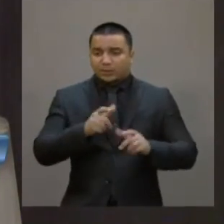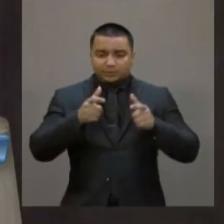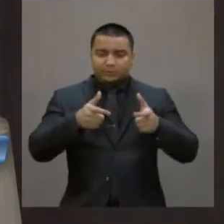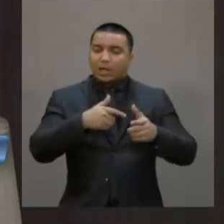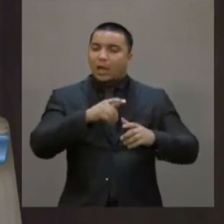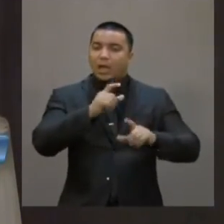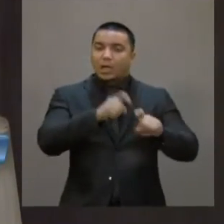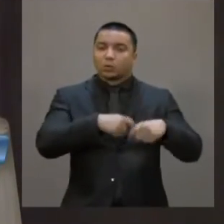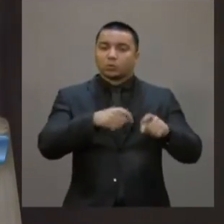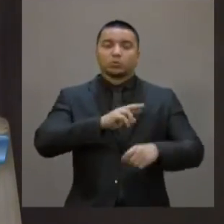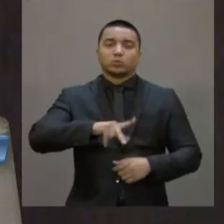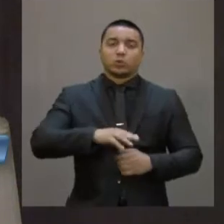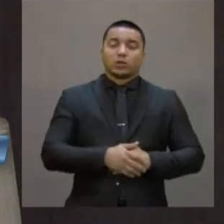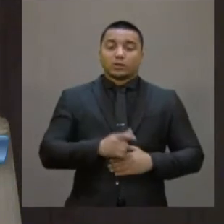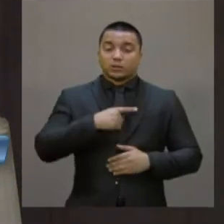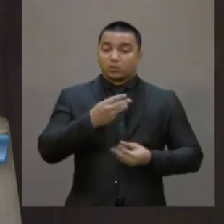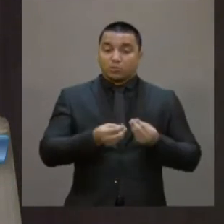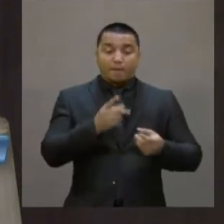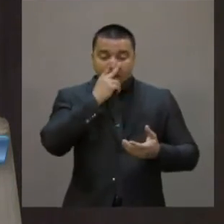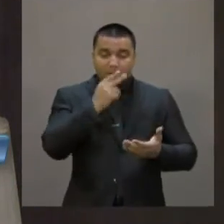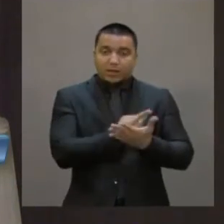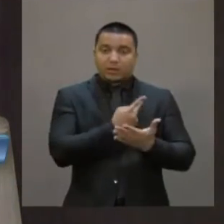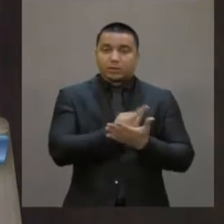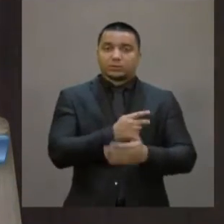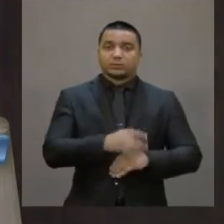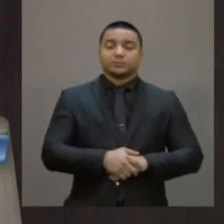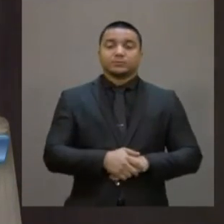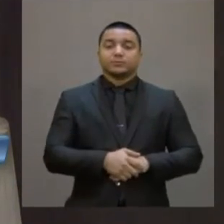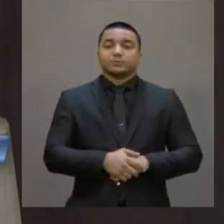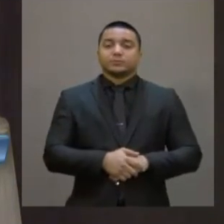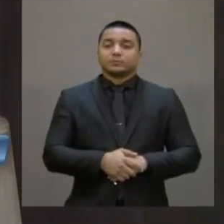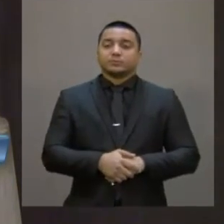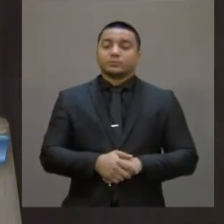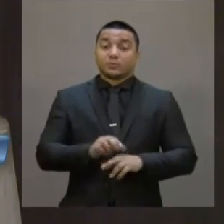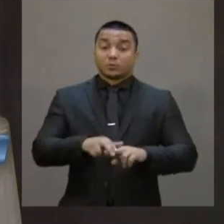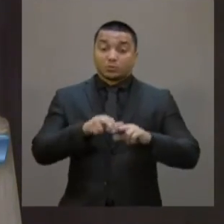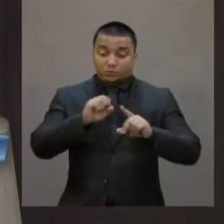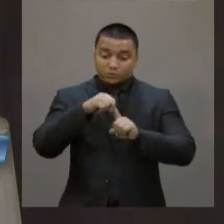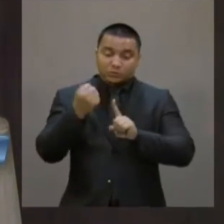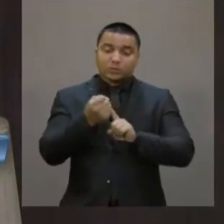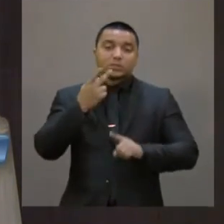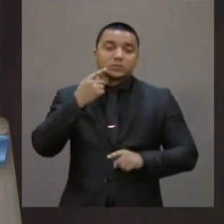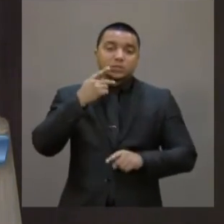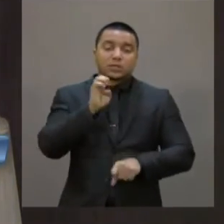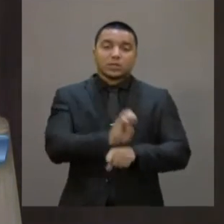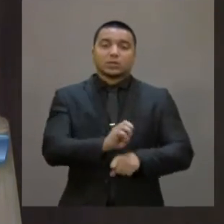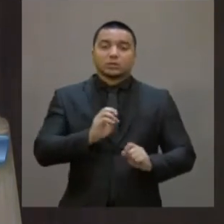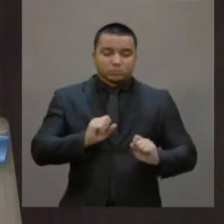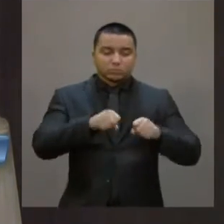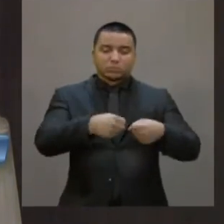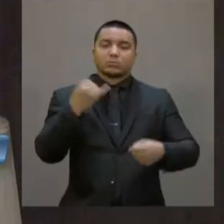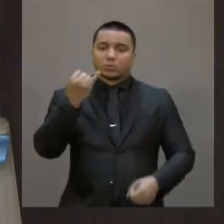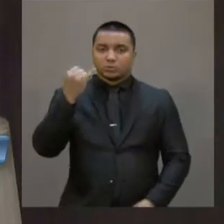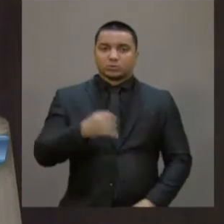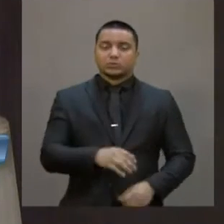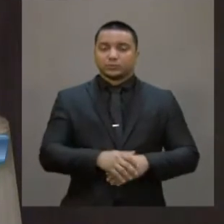porque, na prática, esse modelo é insustentável. Por isso que é fundamental o engajamento da sociedade cearense, em defesa do meio ambiente e da